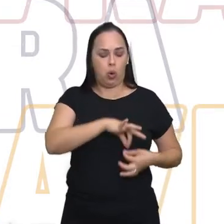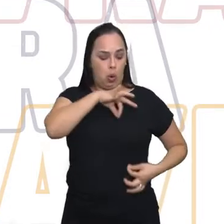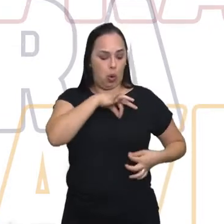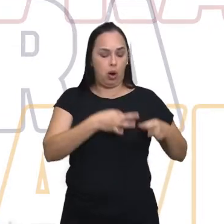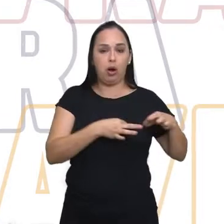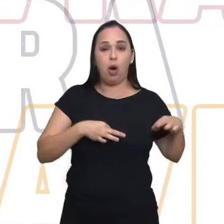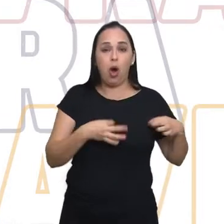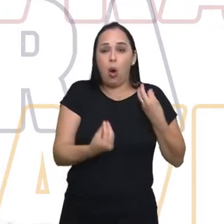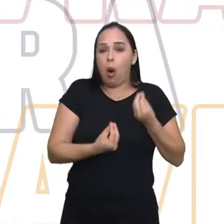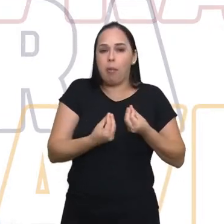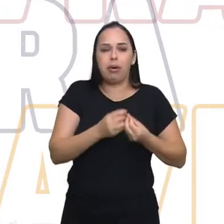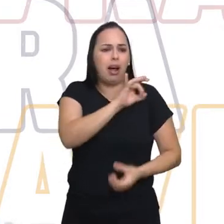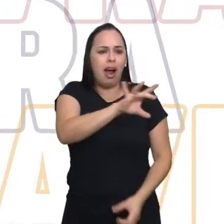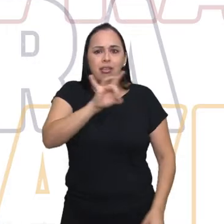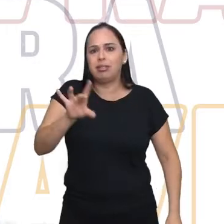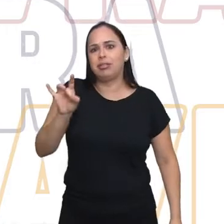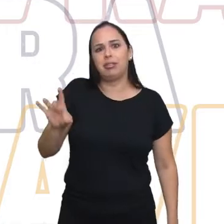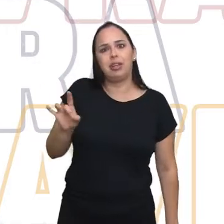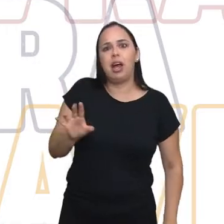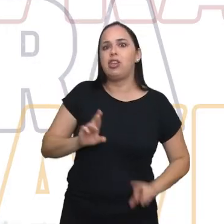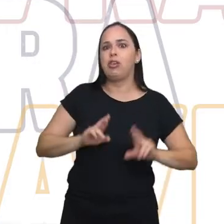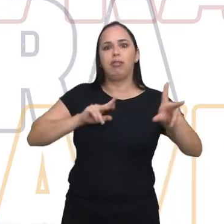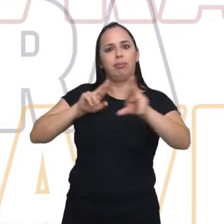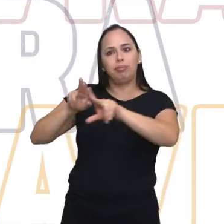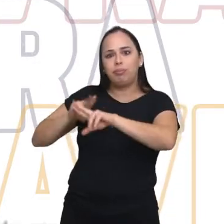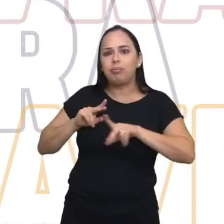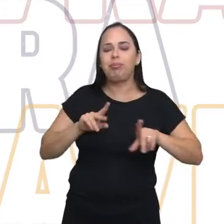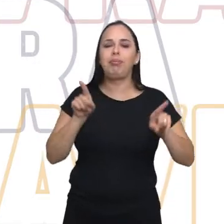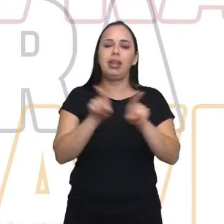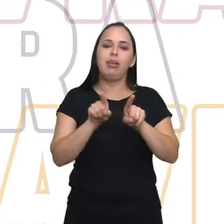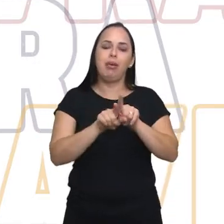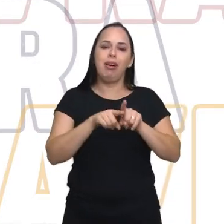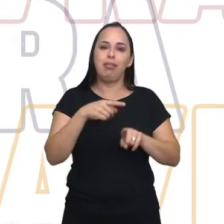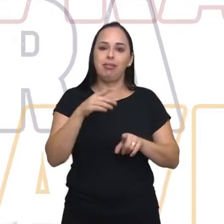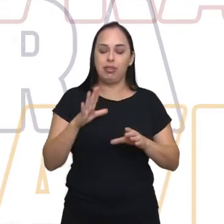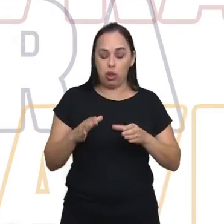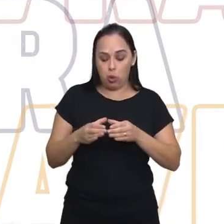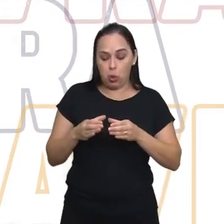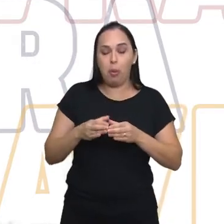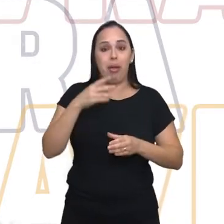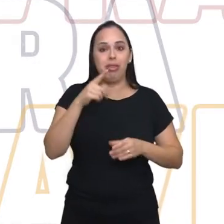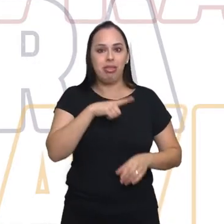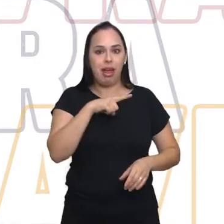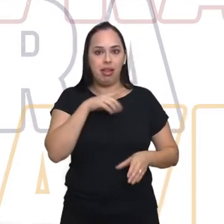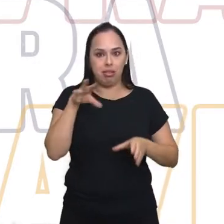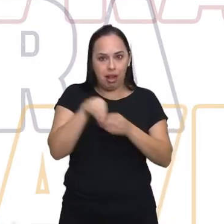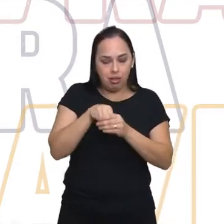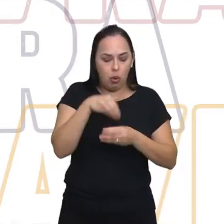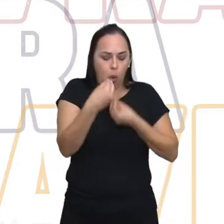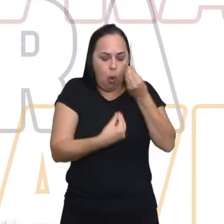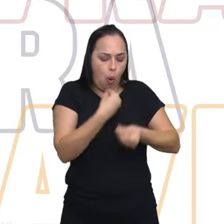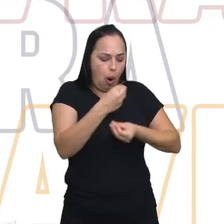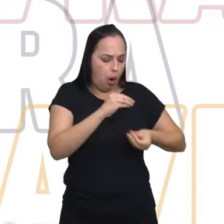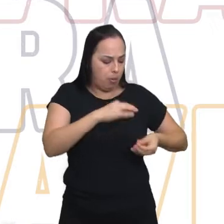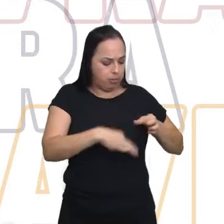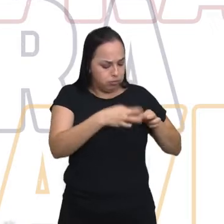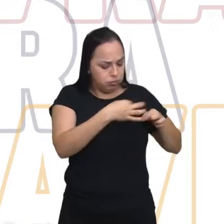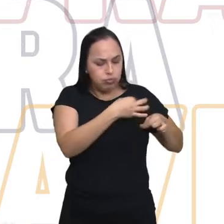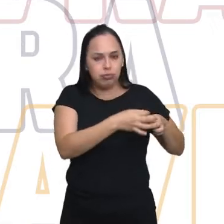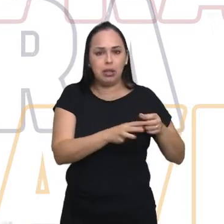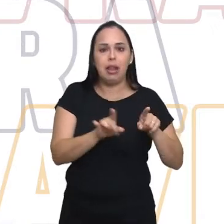porque o seio, cada um tem um tamanho e um peso, e a gente tem tudo isso lá bem certinho. Então as pessoas vêm para